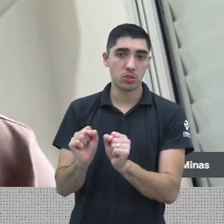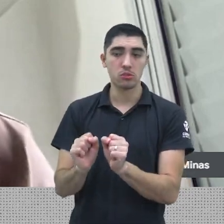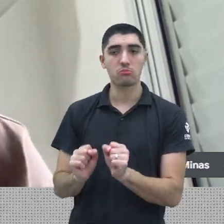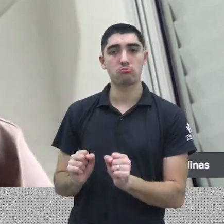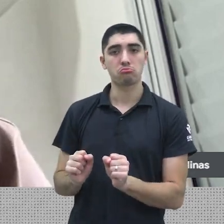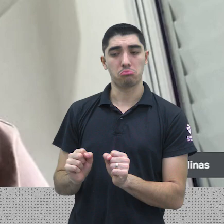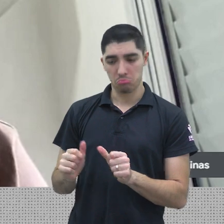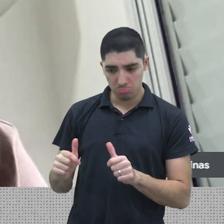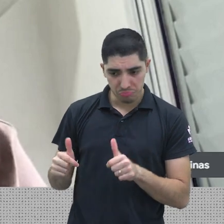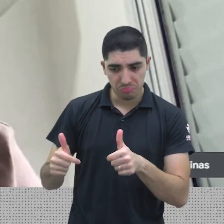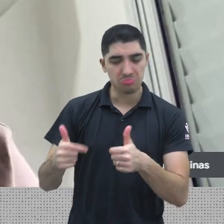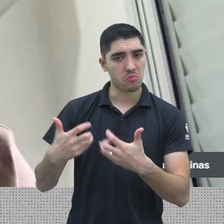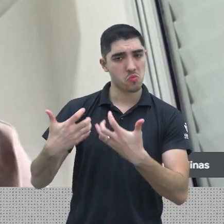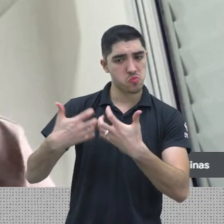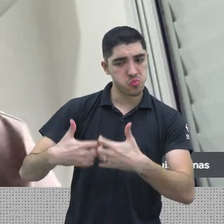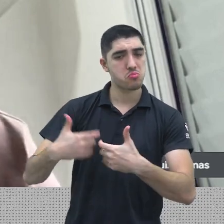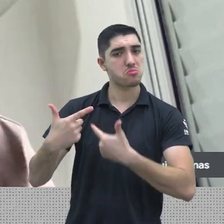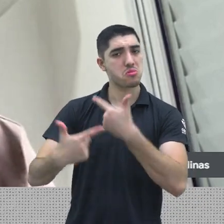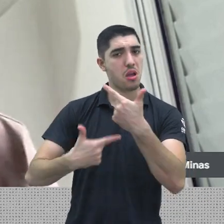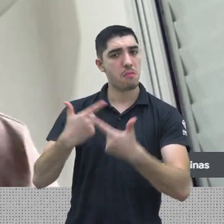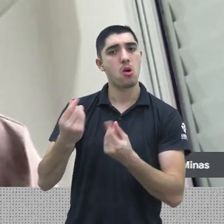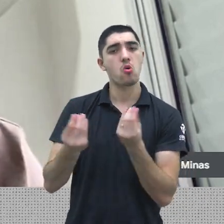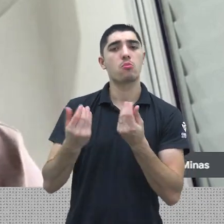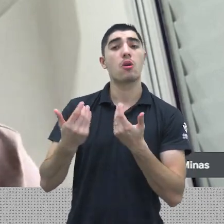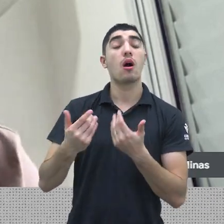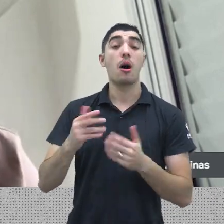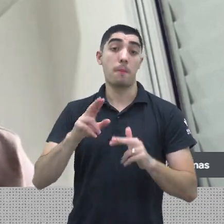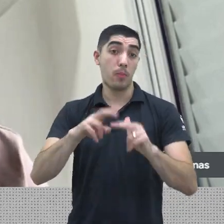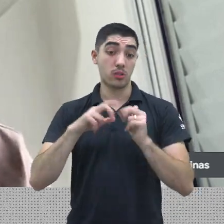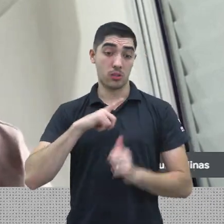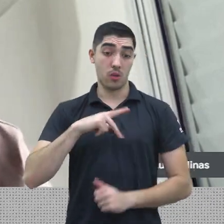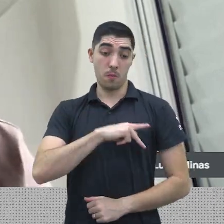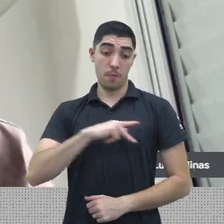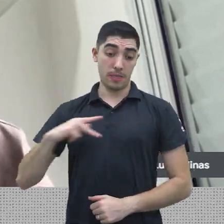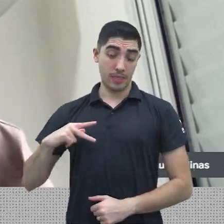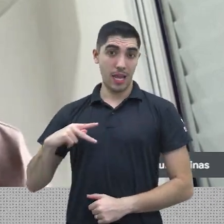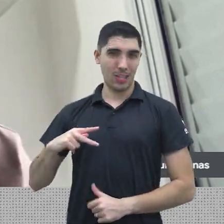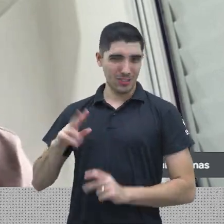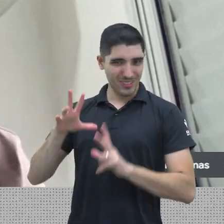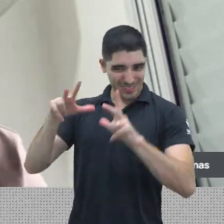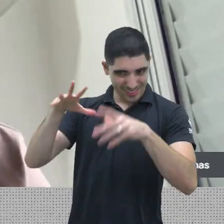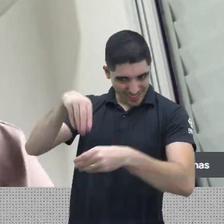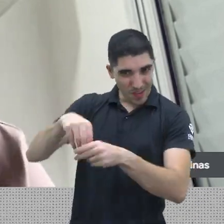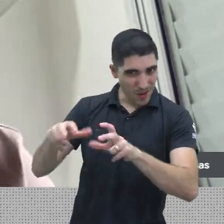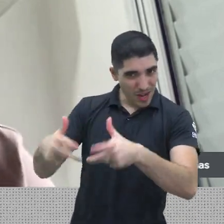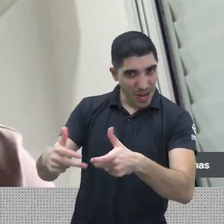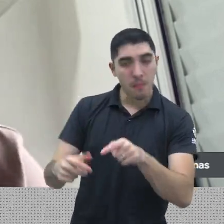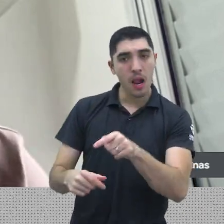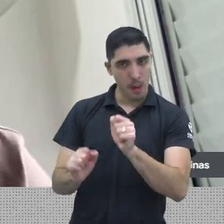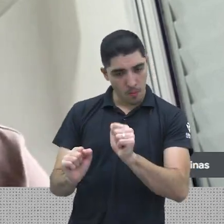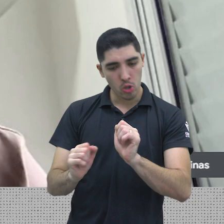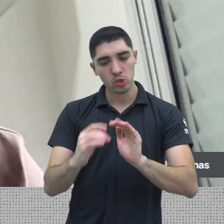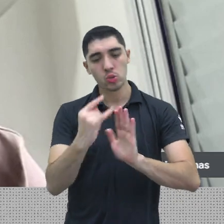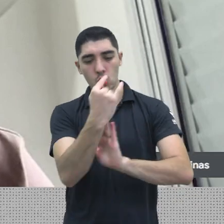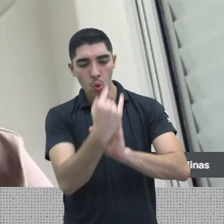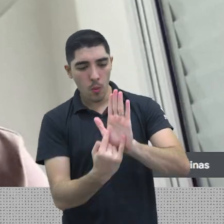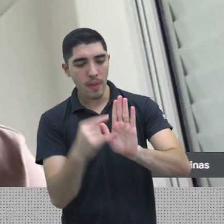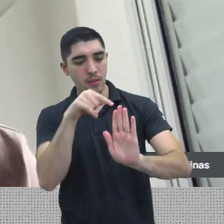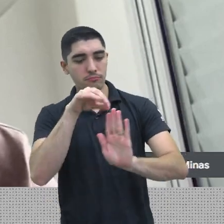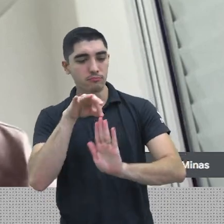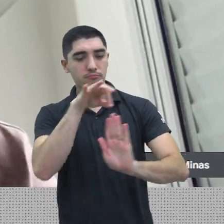que, deliberando por fazê-lo, pode encaminhar, através do presidente da Câmara, pode encaminhar essas